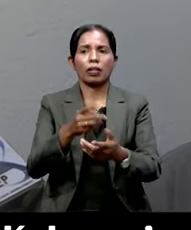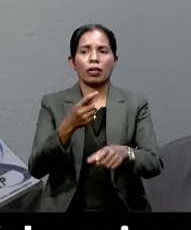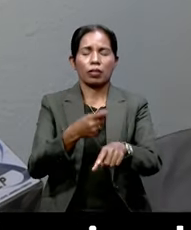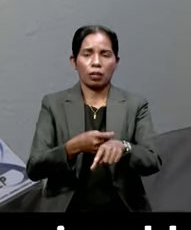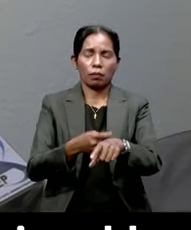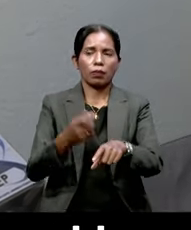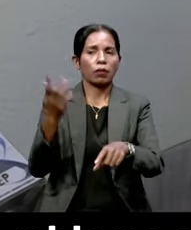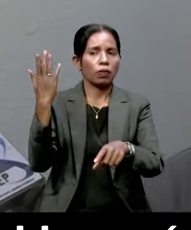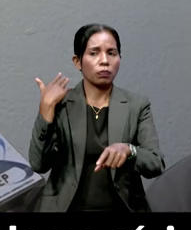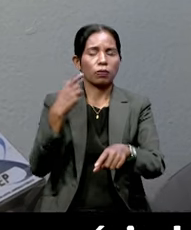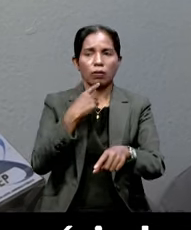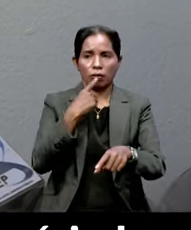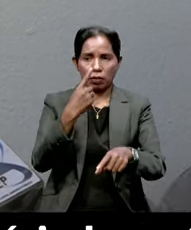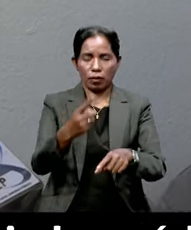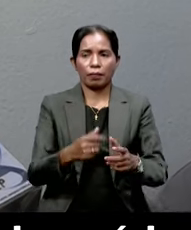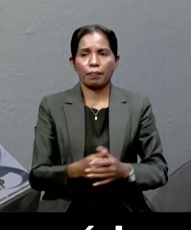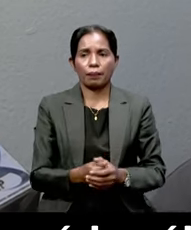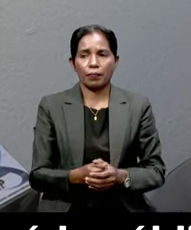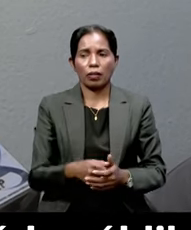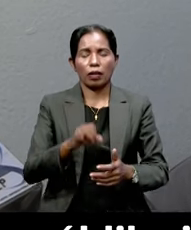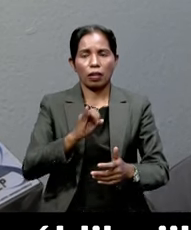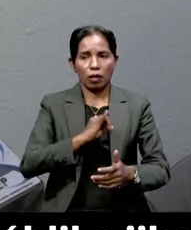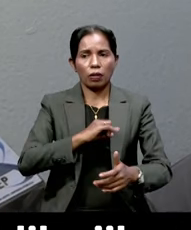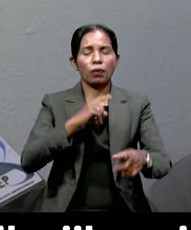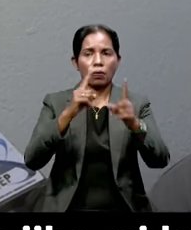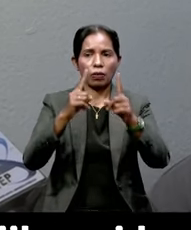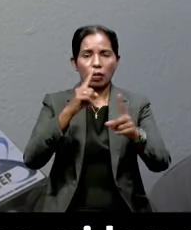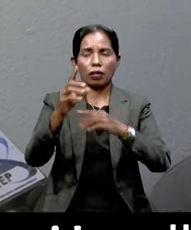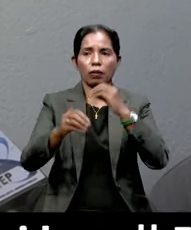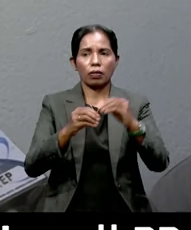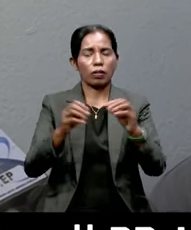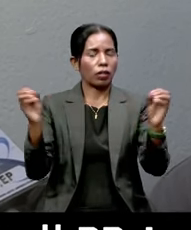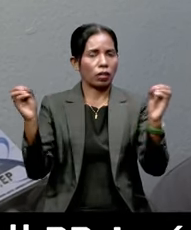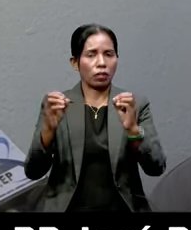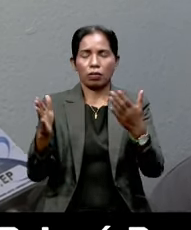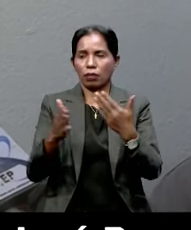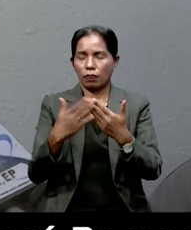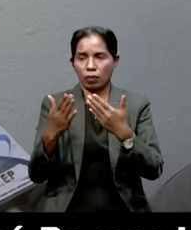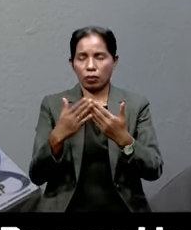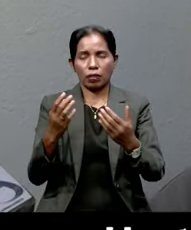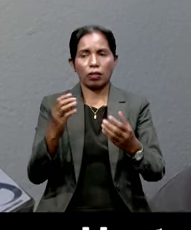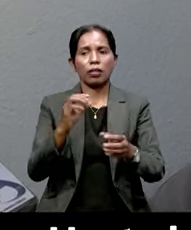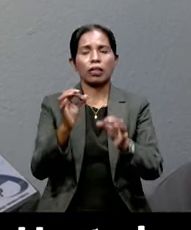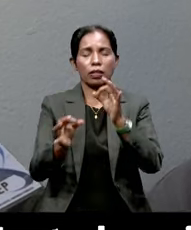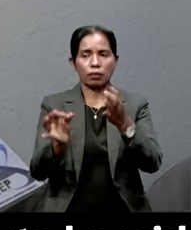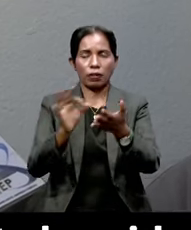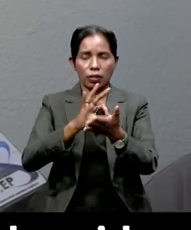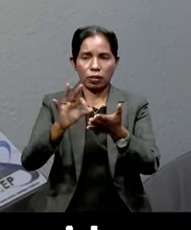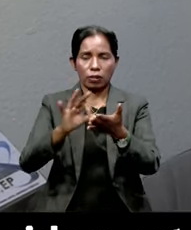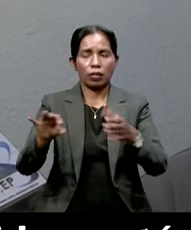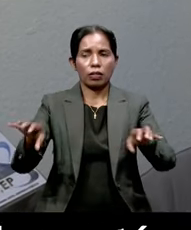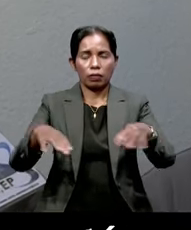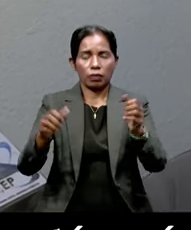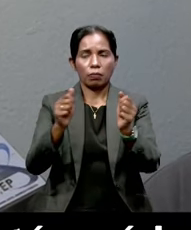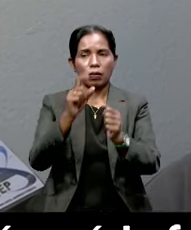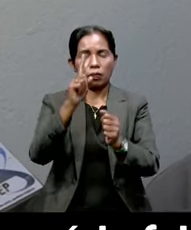a intervenção moça o colhe catac lá os fácil quando assina o acordo ba